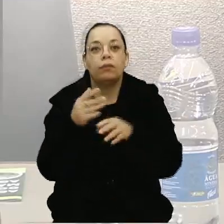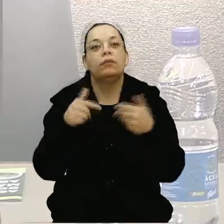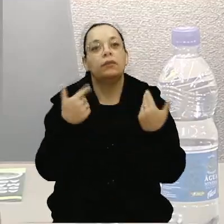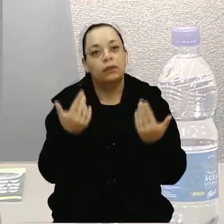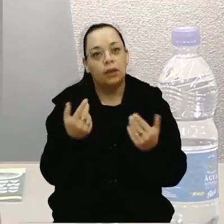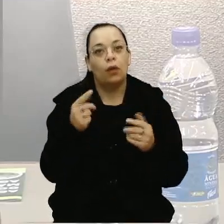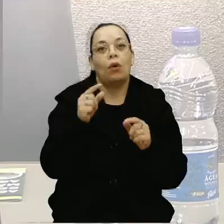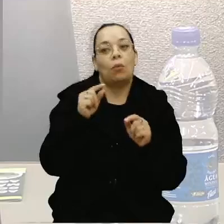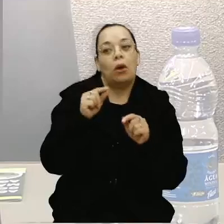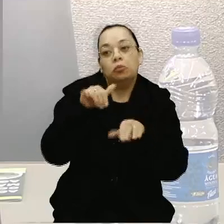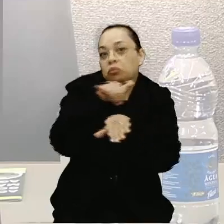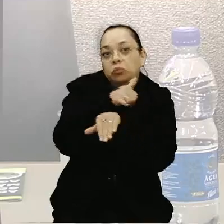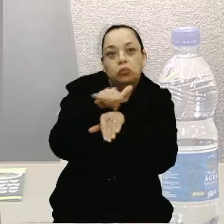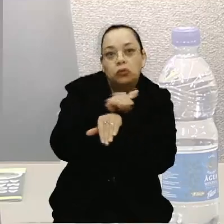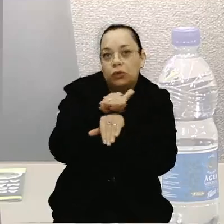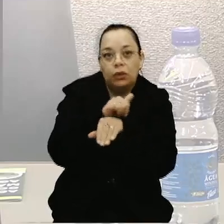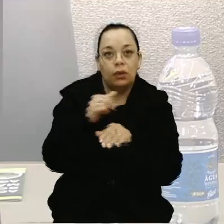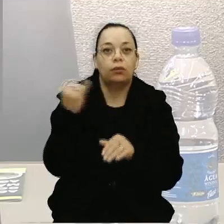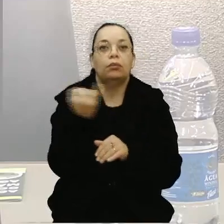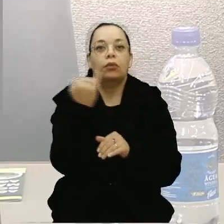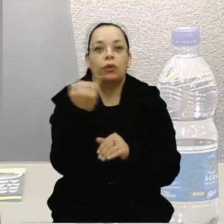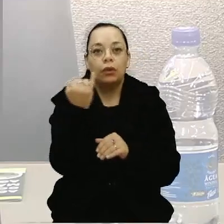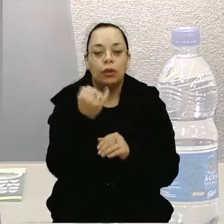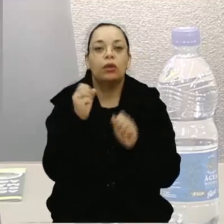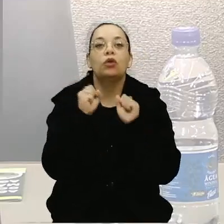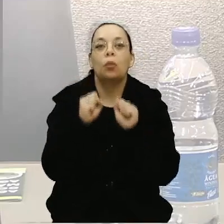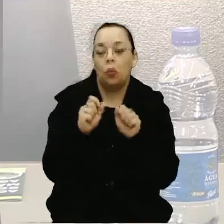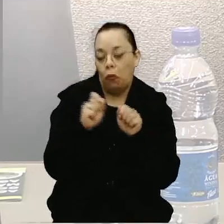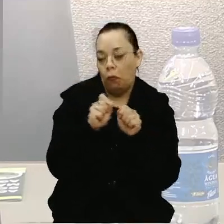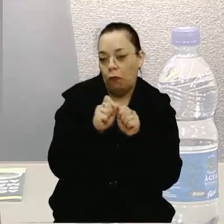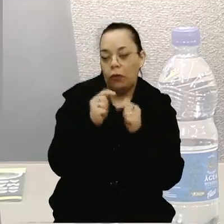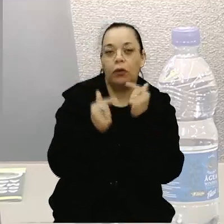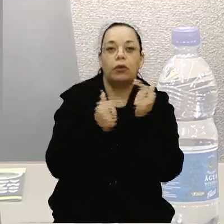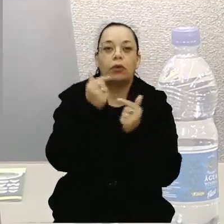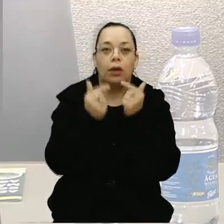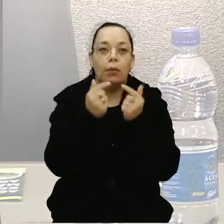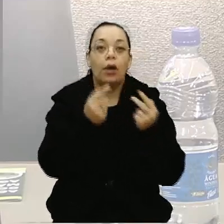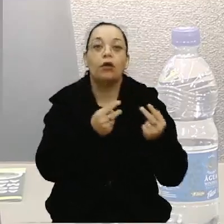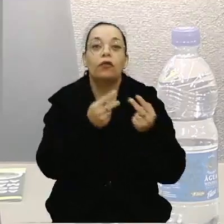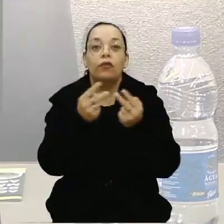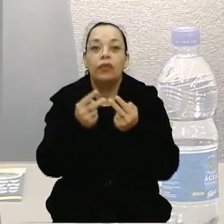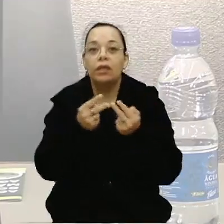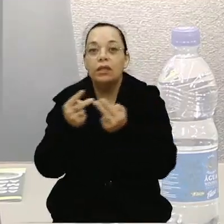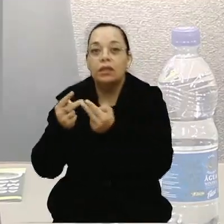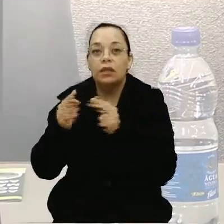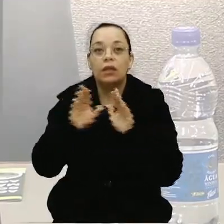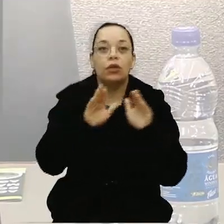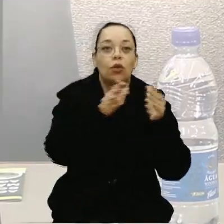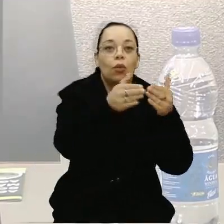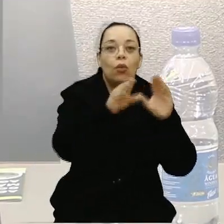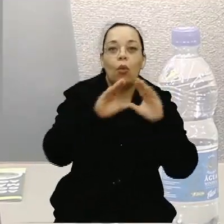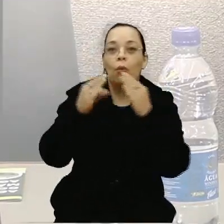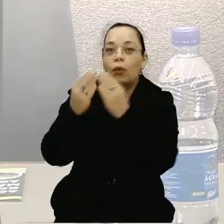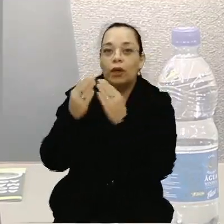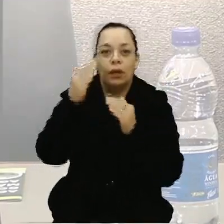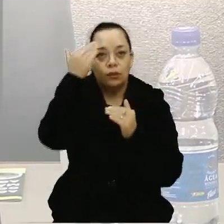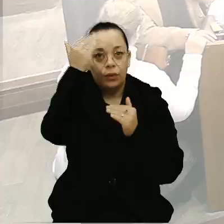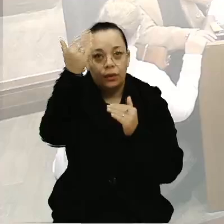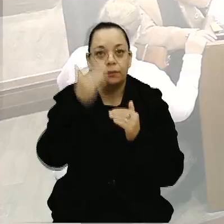seria uma colocação importante que a gente poderia fazer um trabalho visitando as comunidades, né? Obrigado,